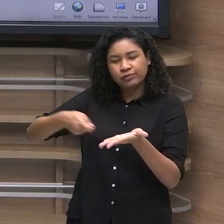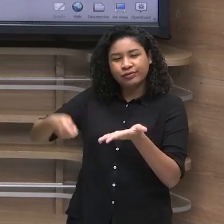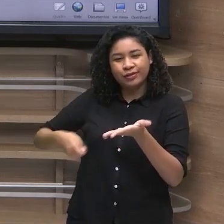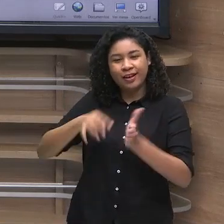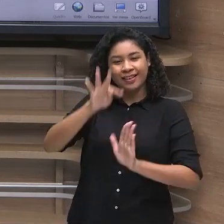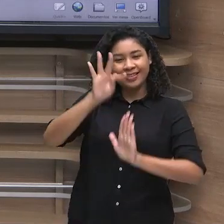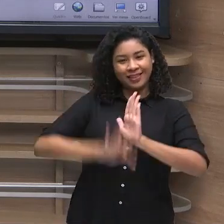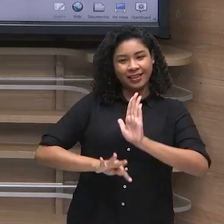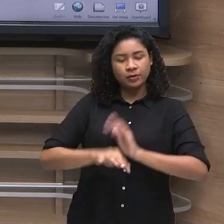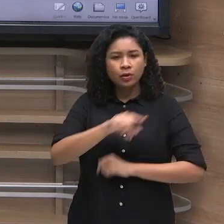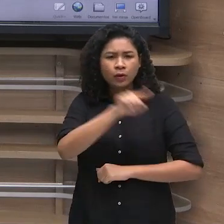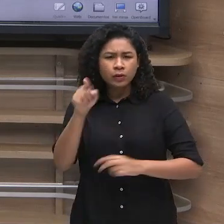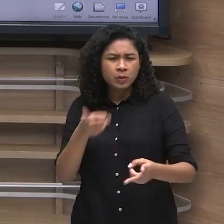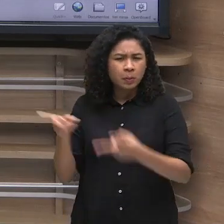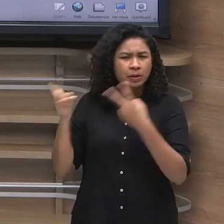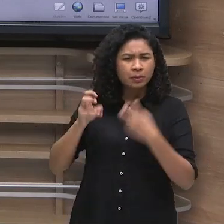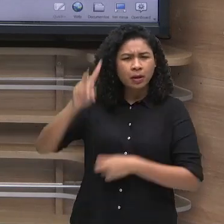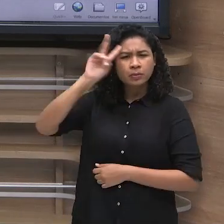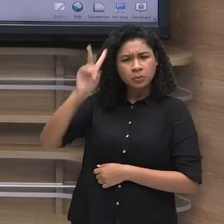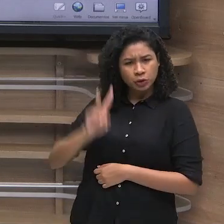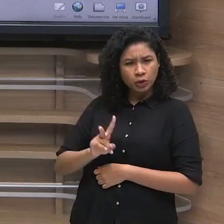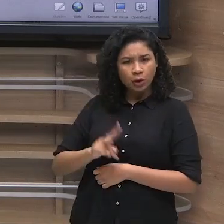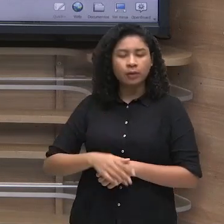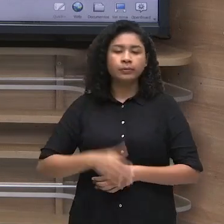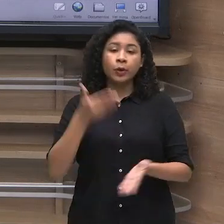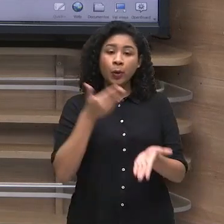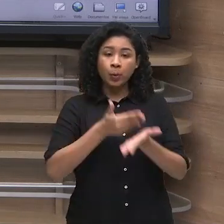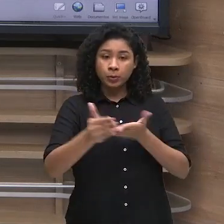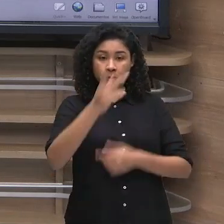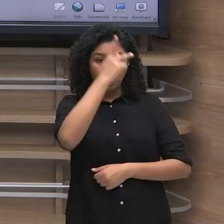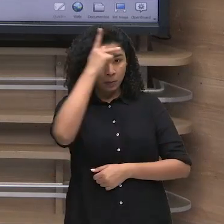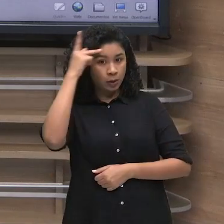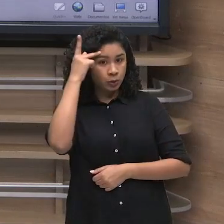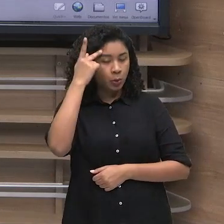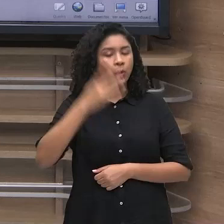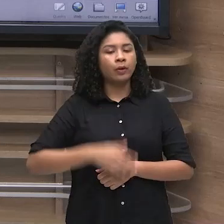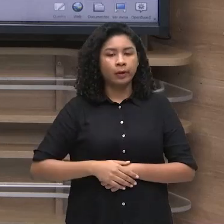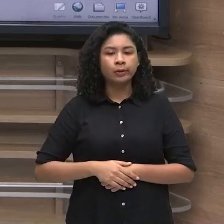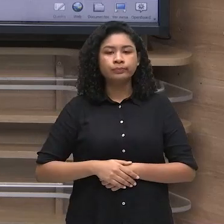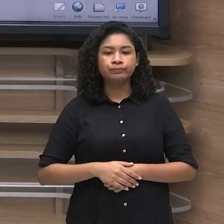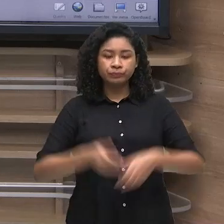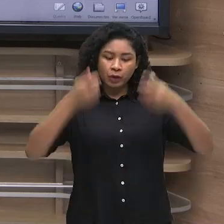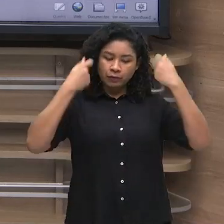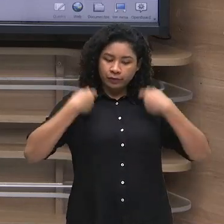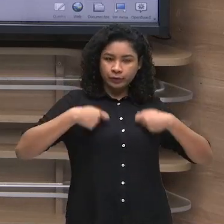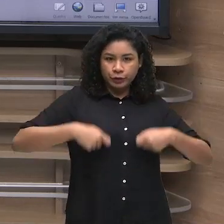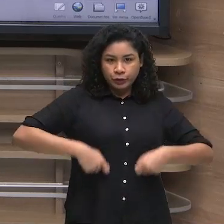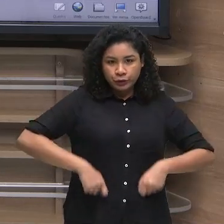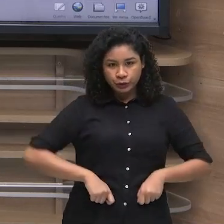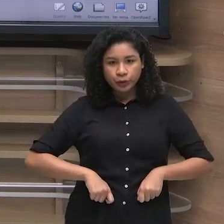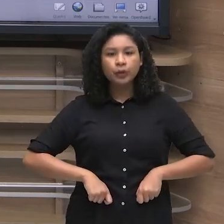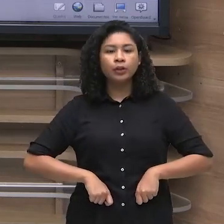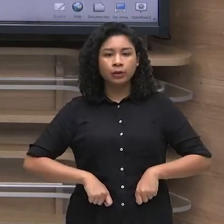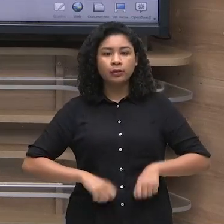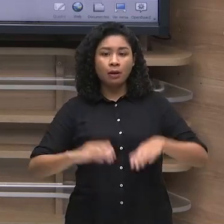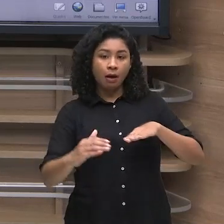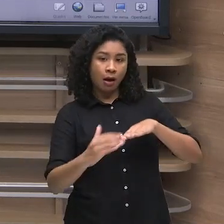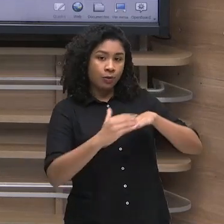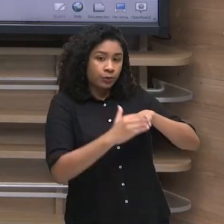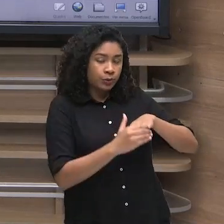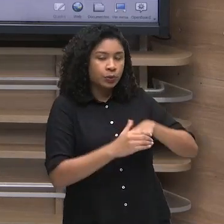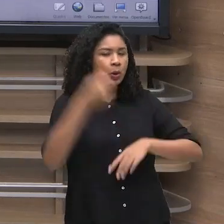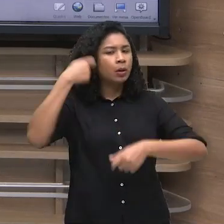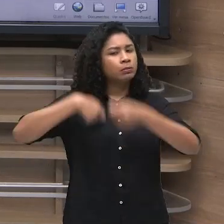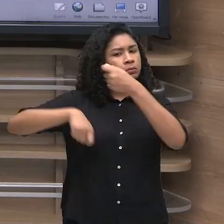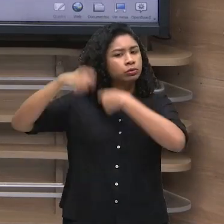uma história, ó? Começou com ele se vestindo, calçando, né? Penteou os cabelos, peguei alguma coisa,